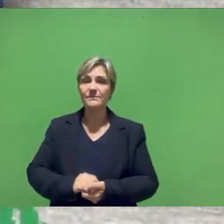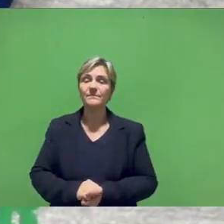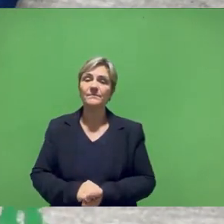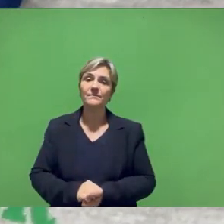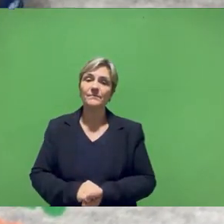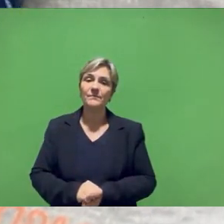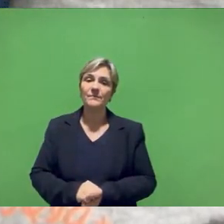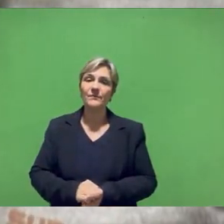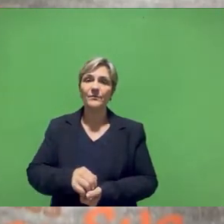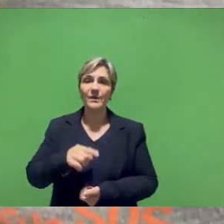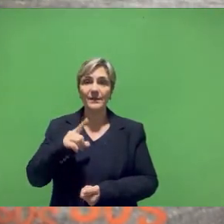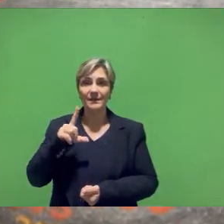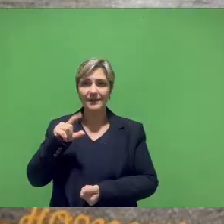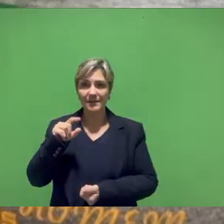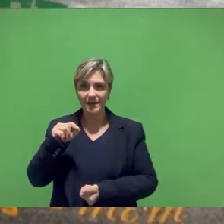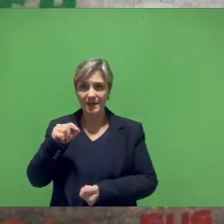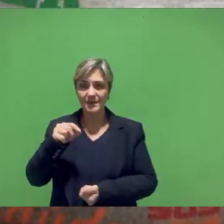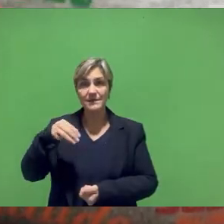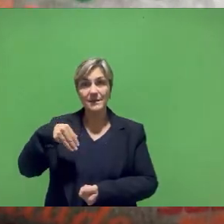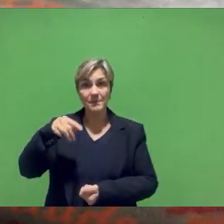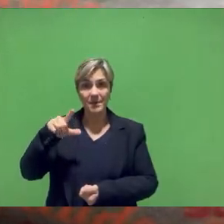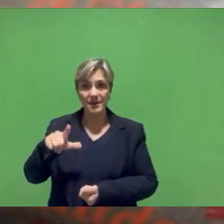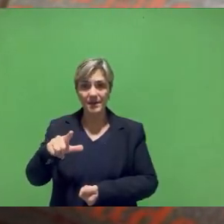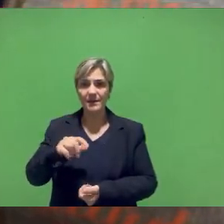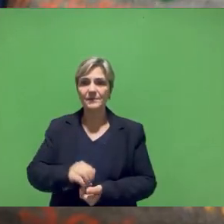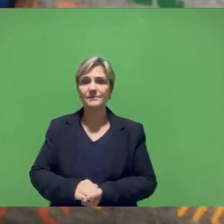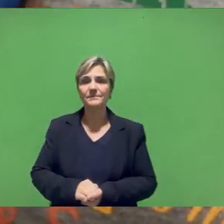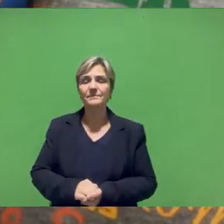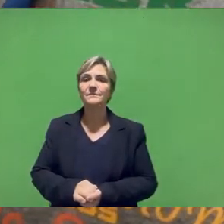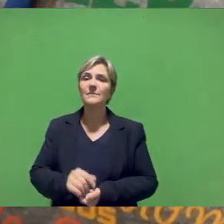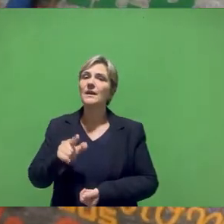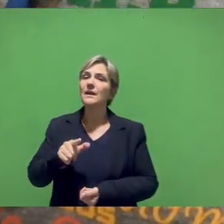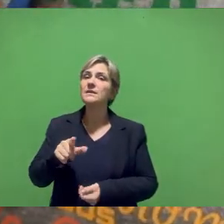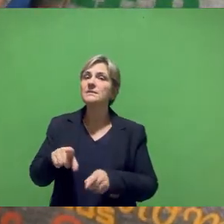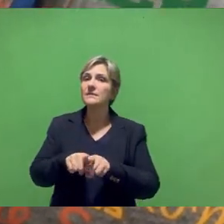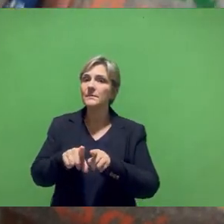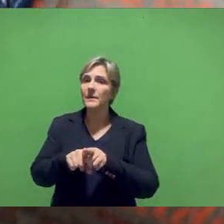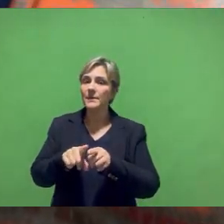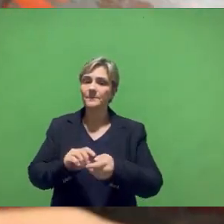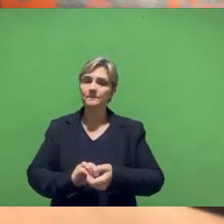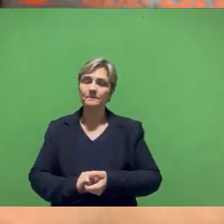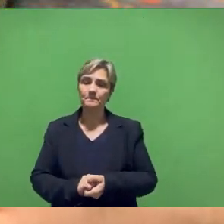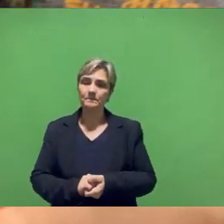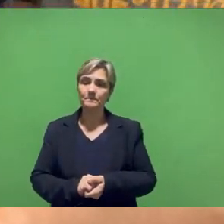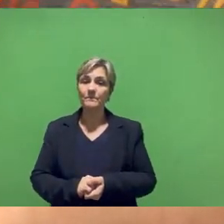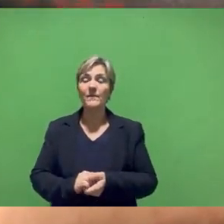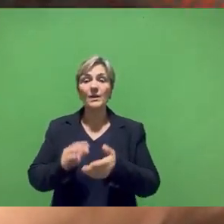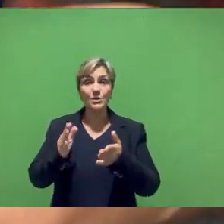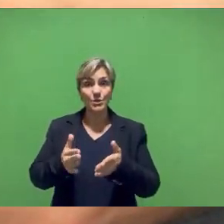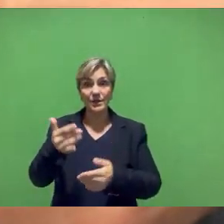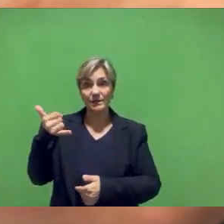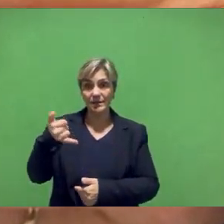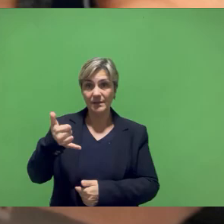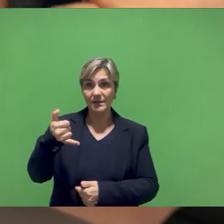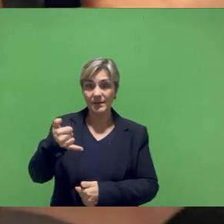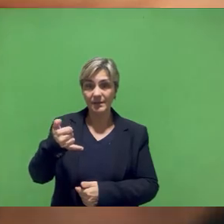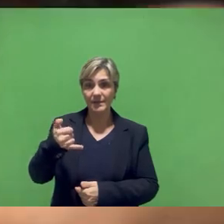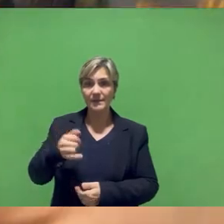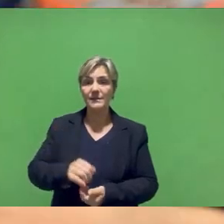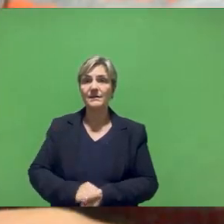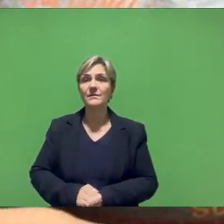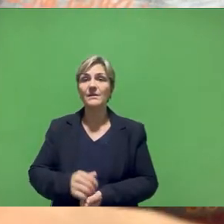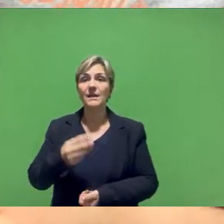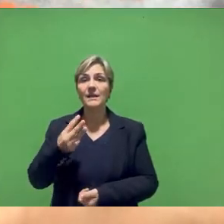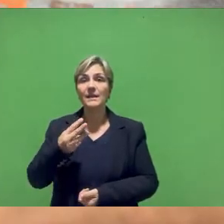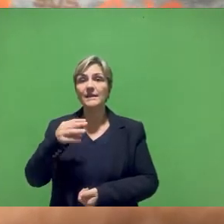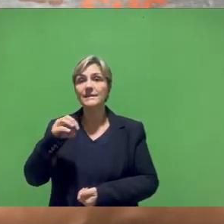ml. Este aqui também, tá? Esse aqui é mais gordinho, né? Esse aqui é mais baixinho. Já na caneta,